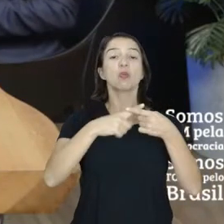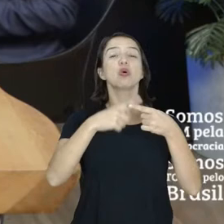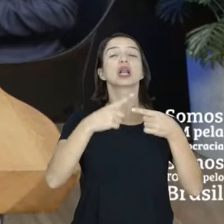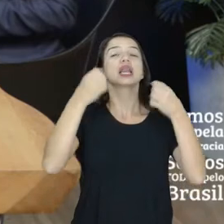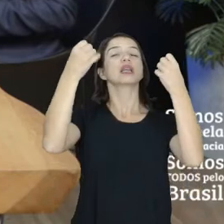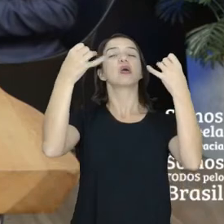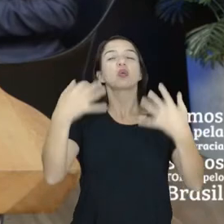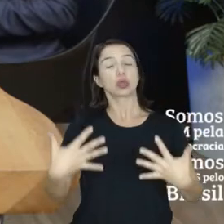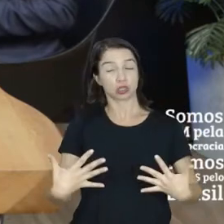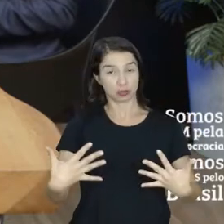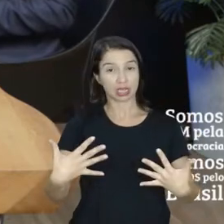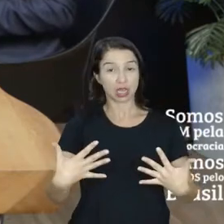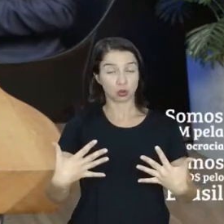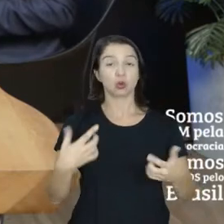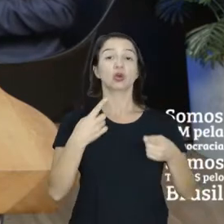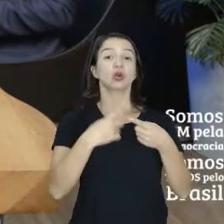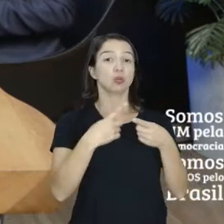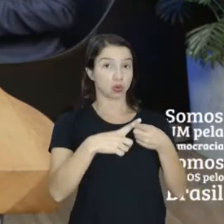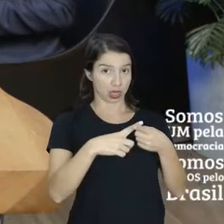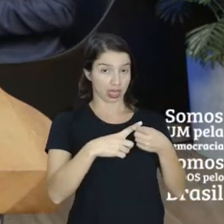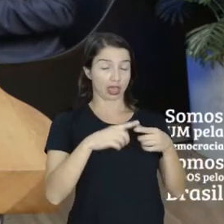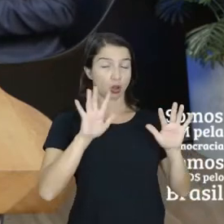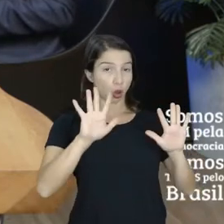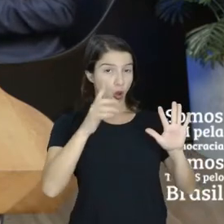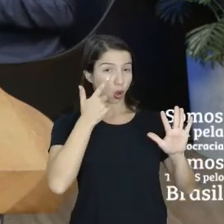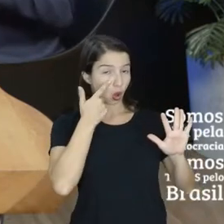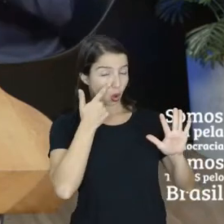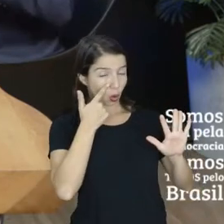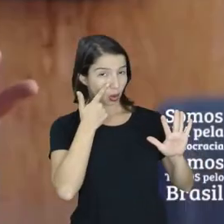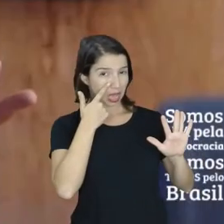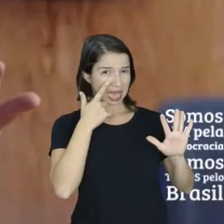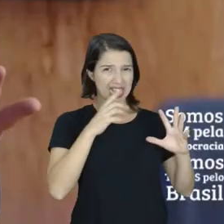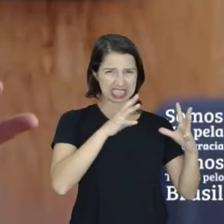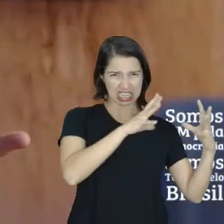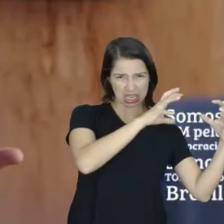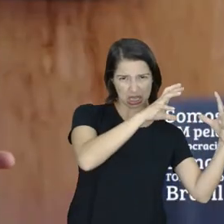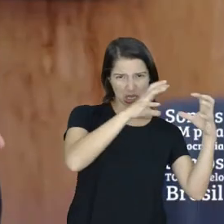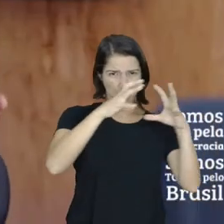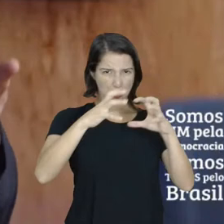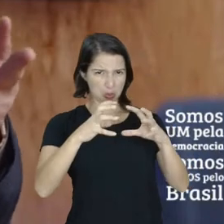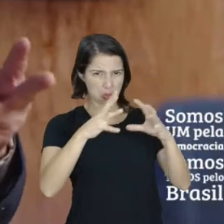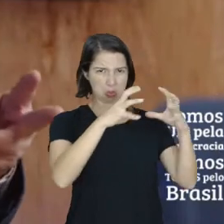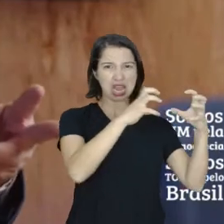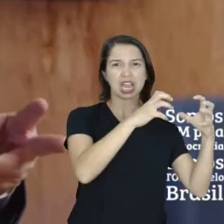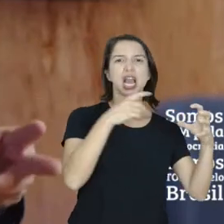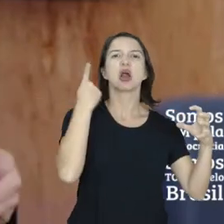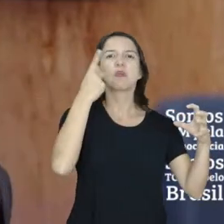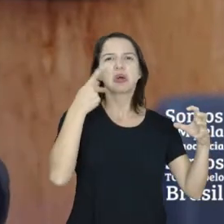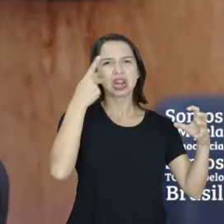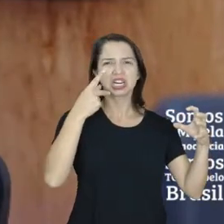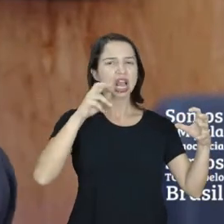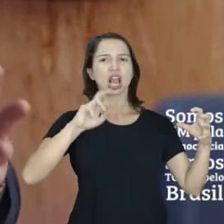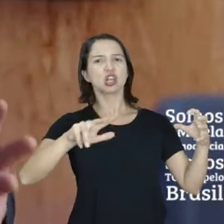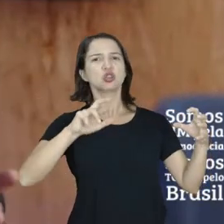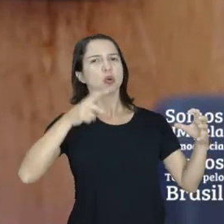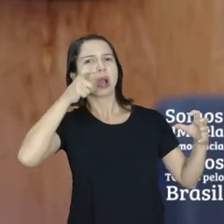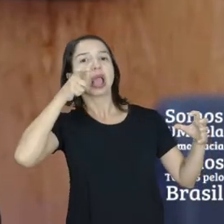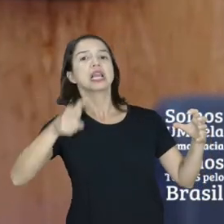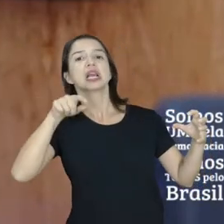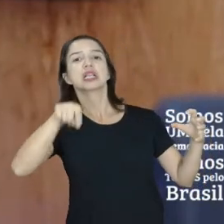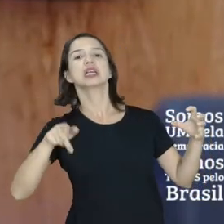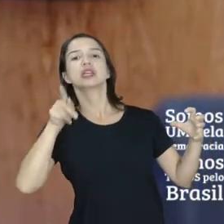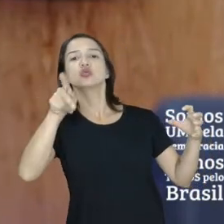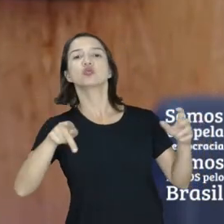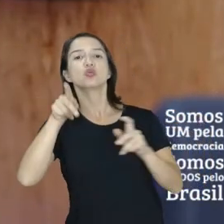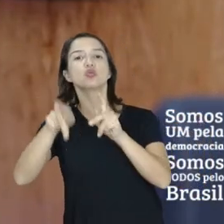das brigas não são por interesse do povo. É poder, é vaidade, tem um monte de interesse, mas